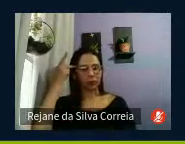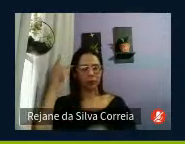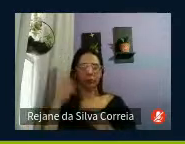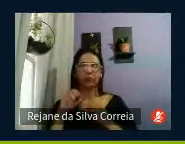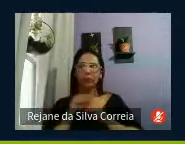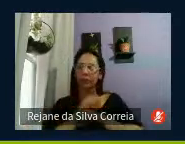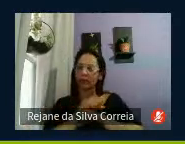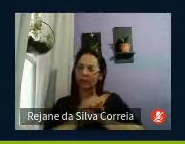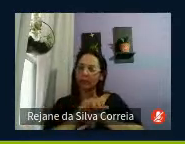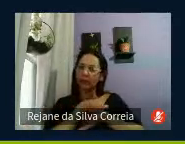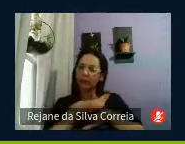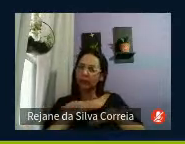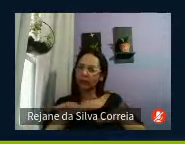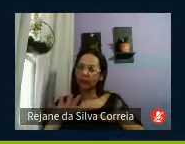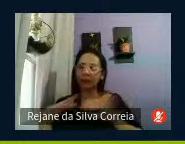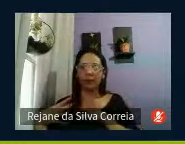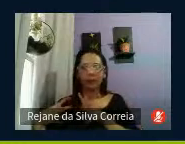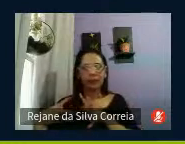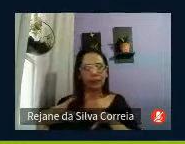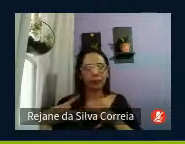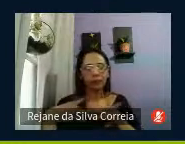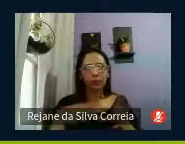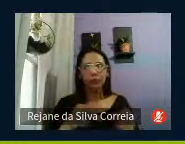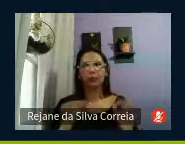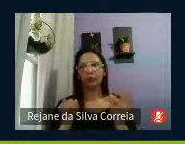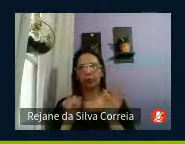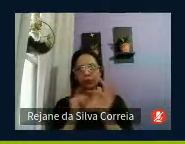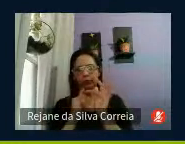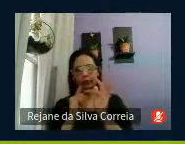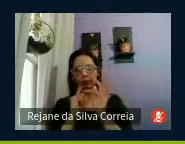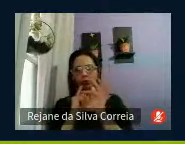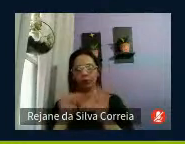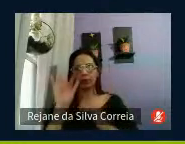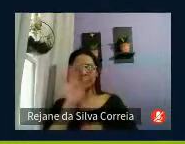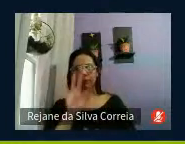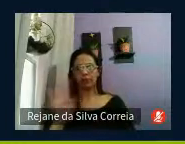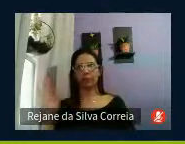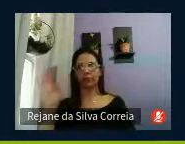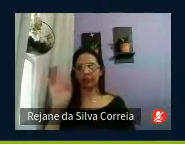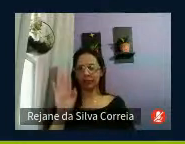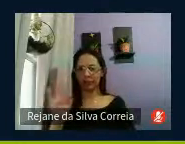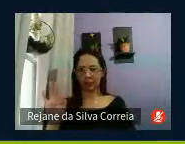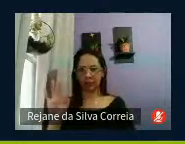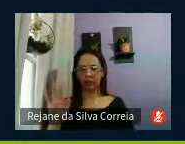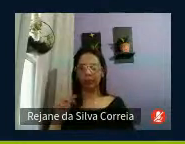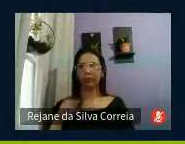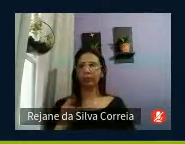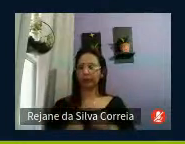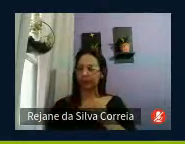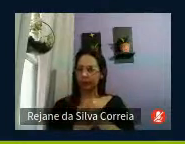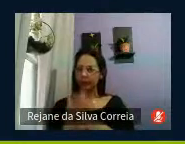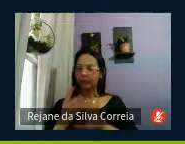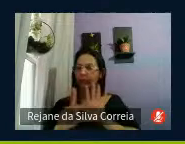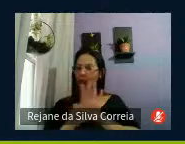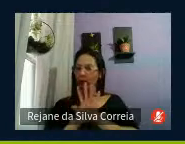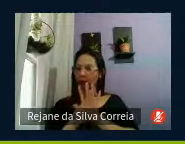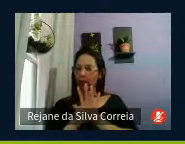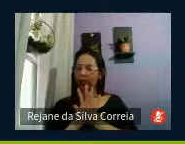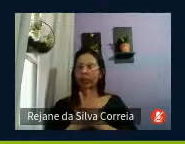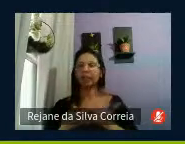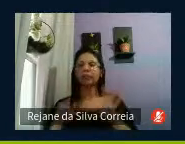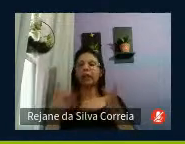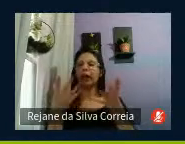campos do Instituto Federal. Somente foi criada uma lei de aprovação, de estruturação,